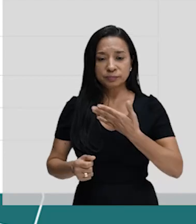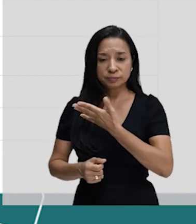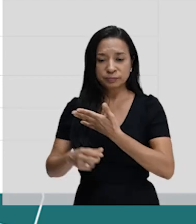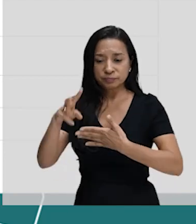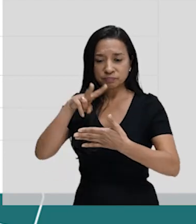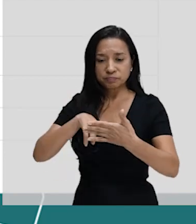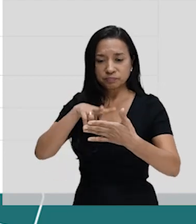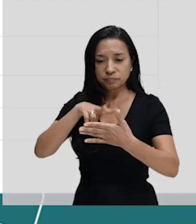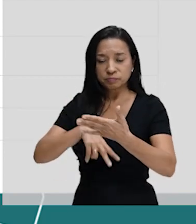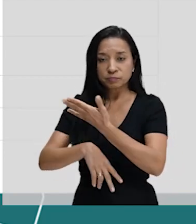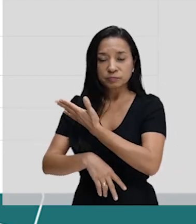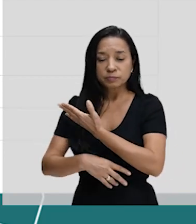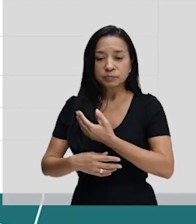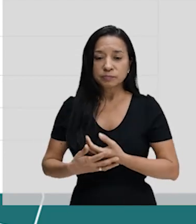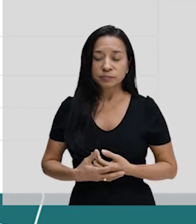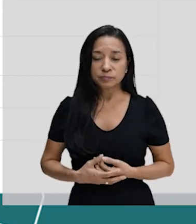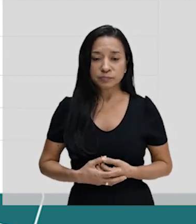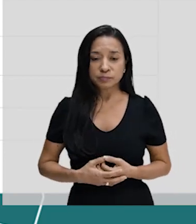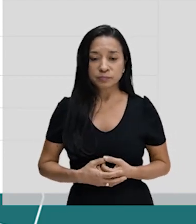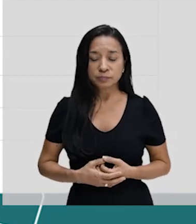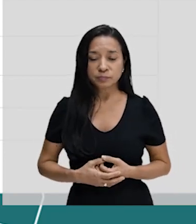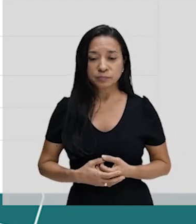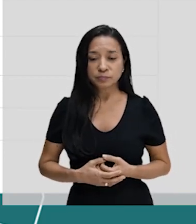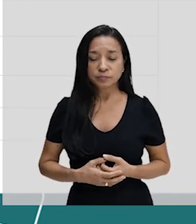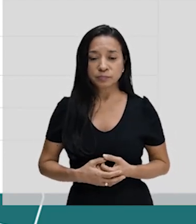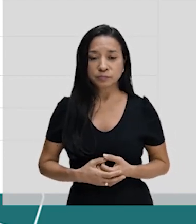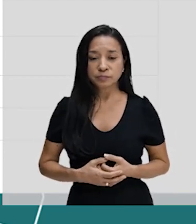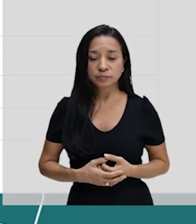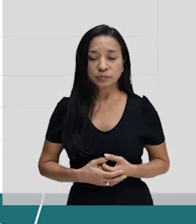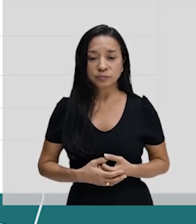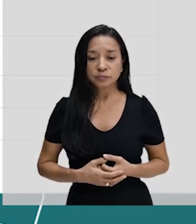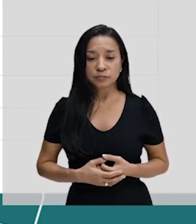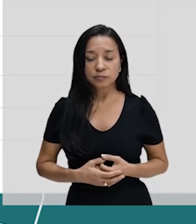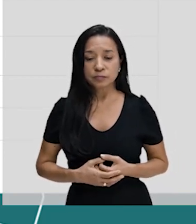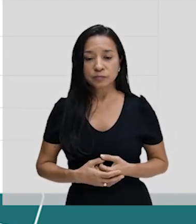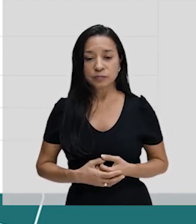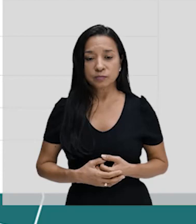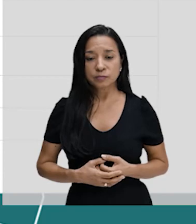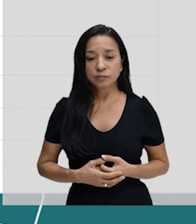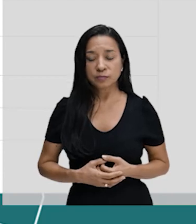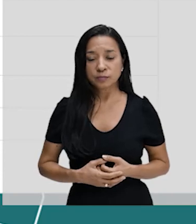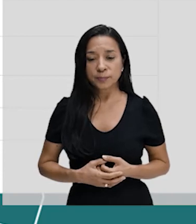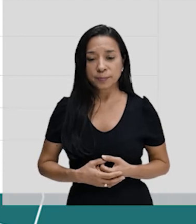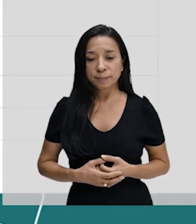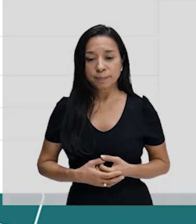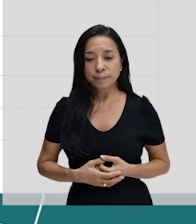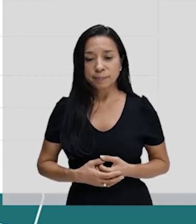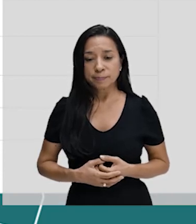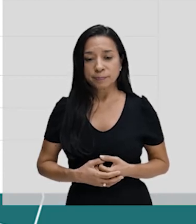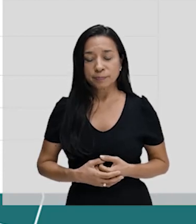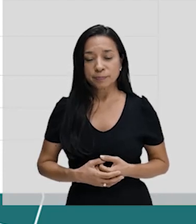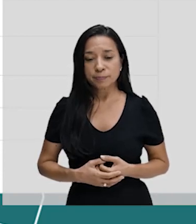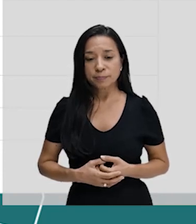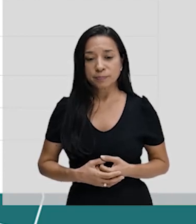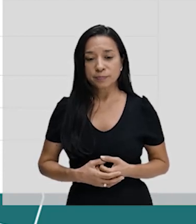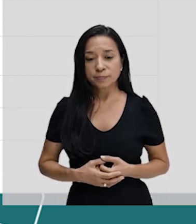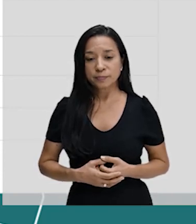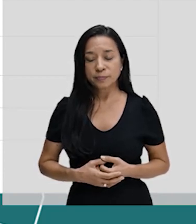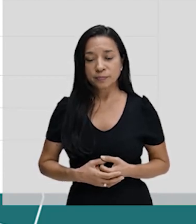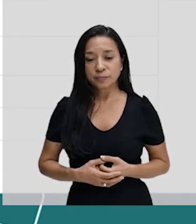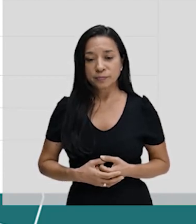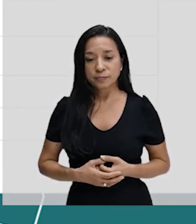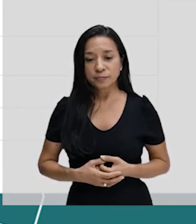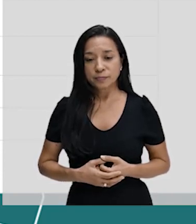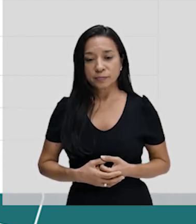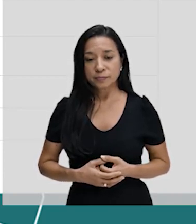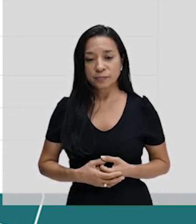que tu seas, que usted sea, que él sea, que nosotros, nosotras seamos, que